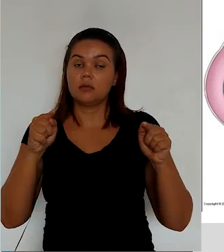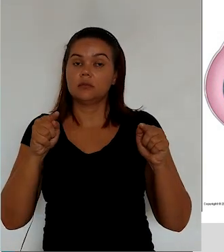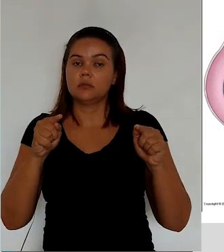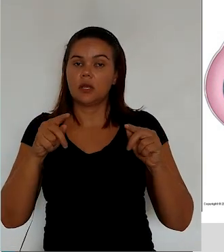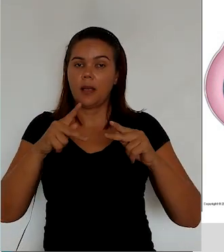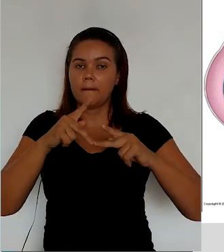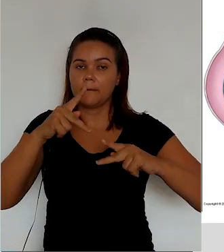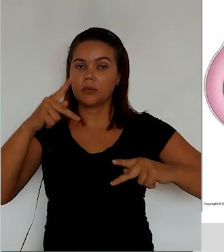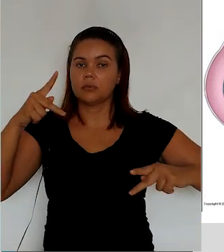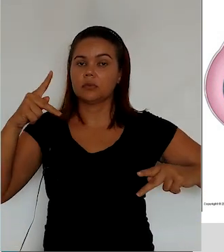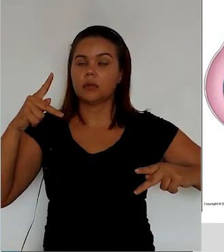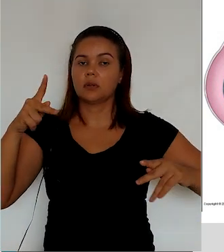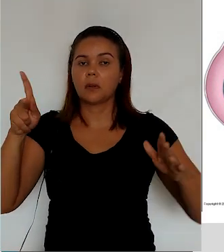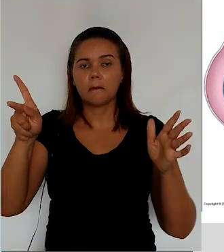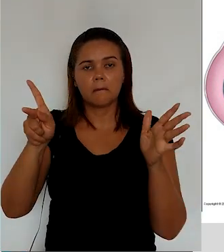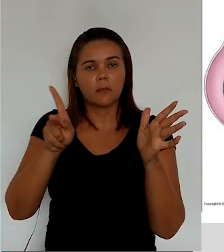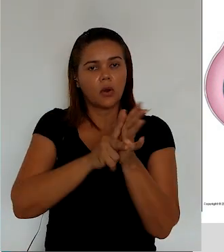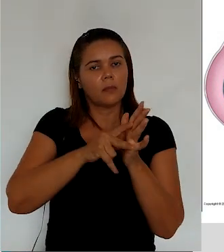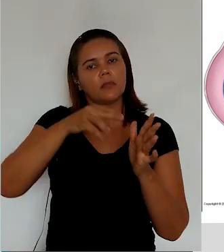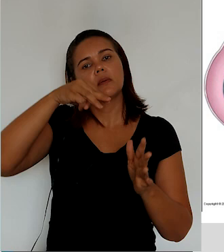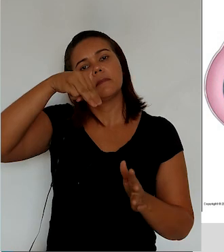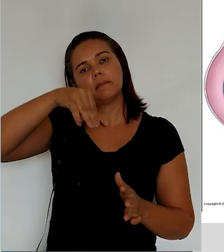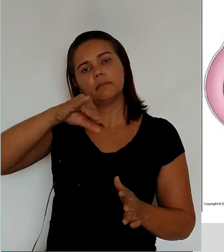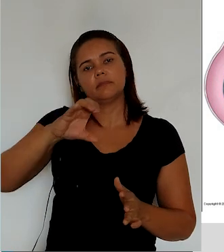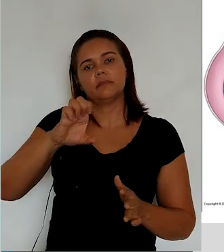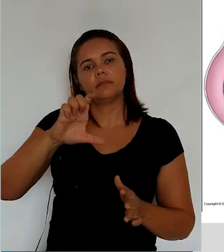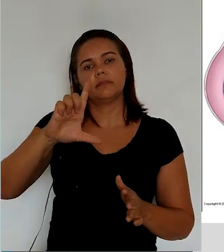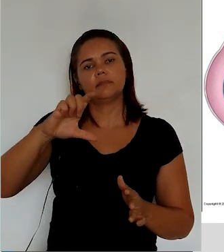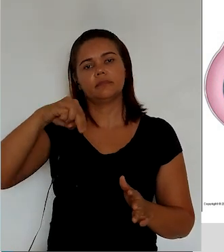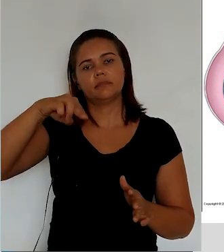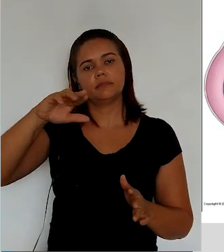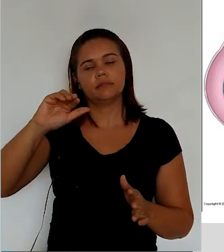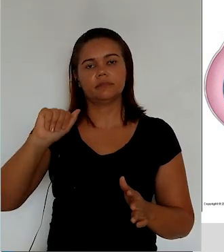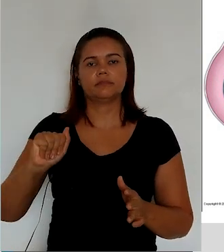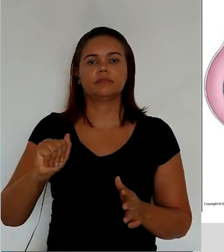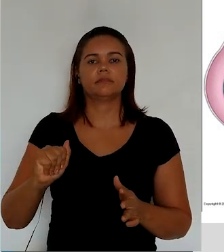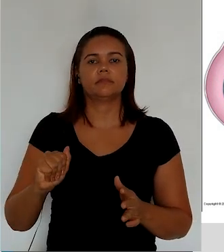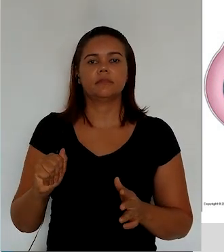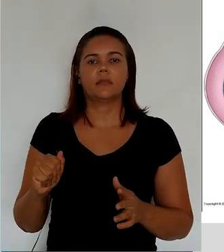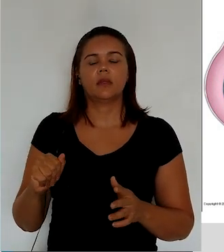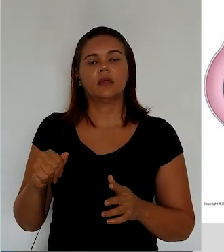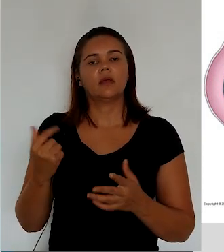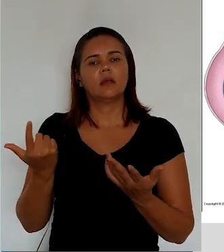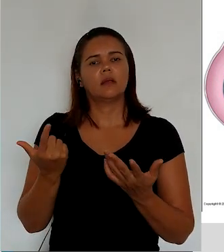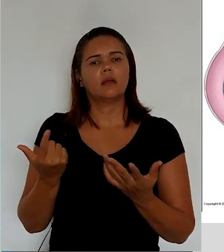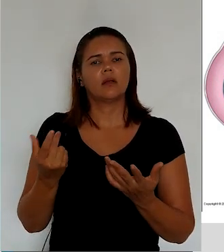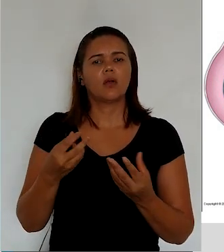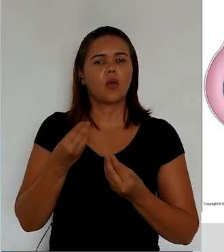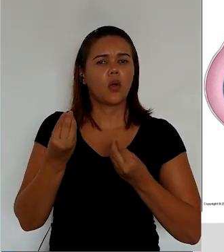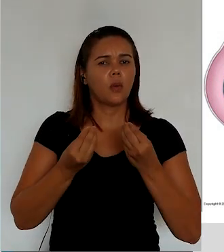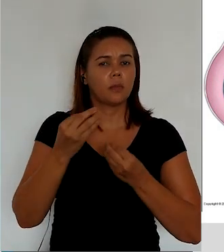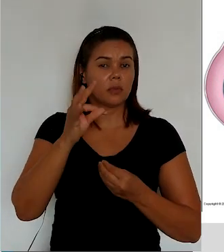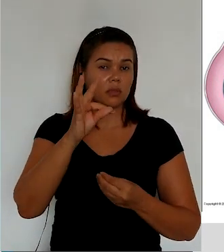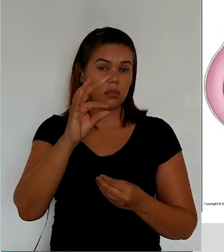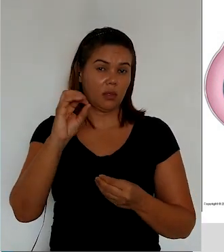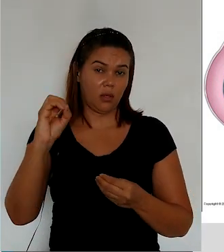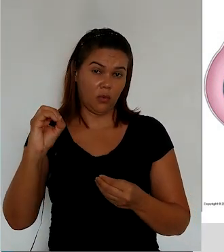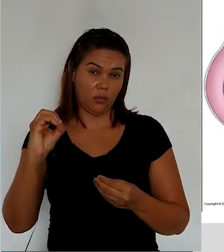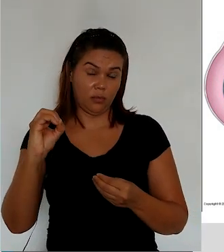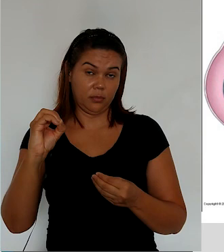Proteínas específicas da mielina são expressas tais como a PO,